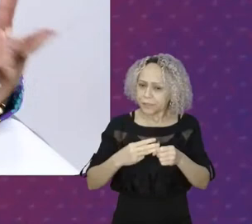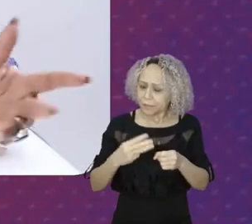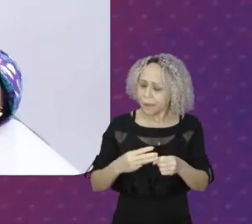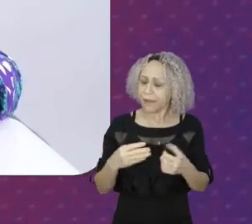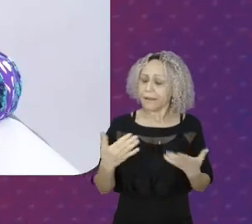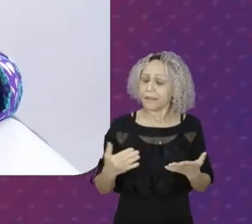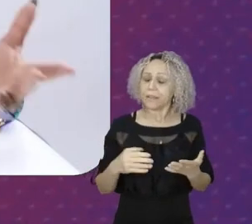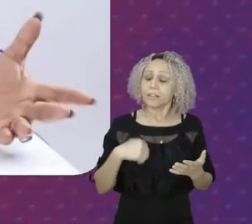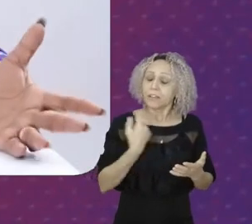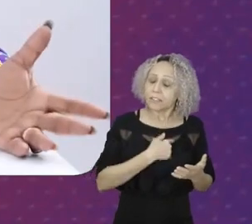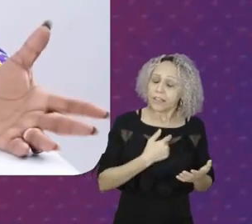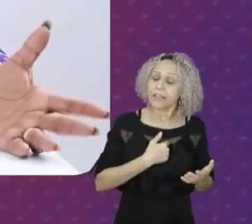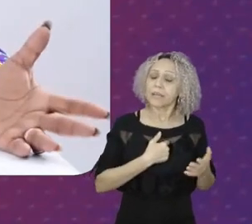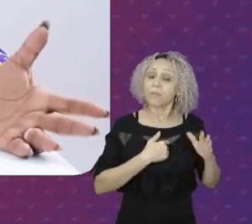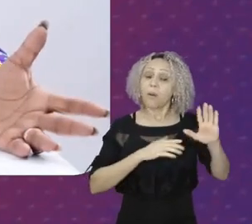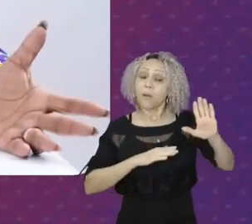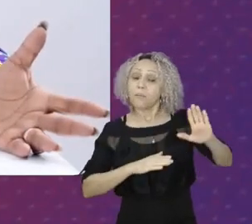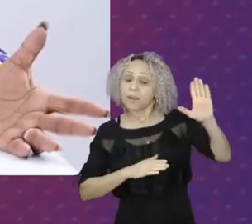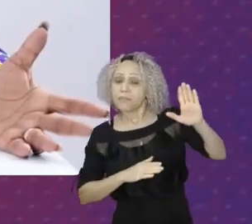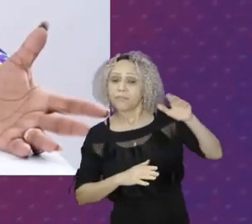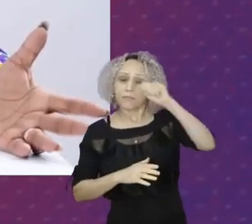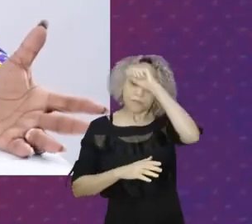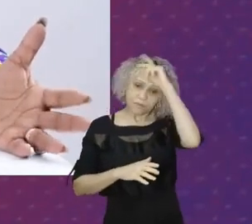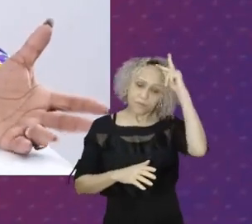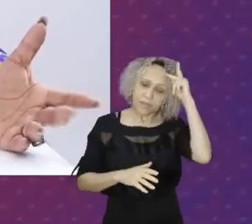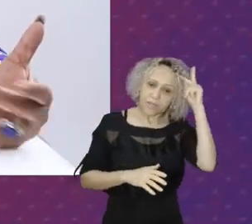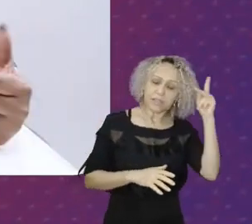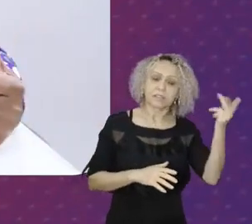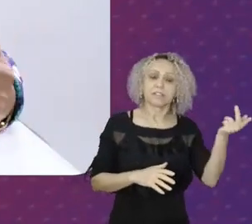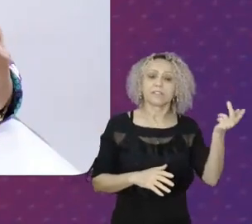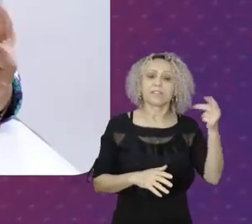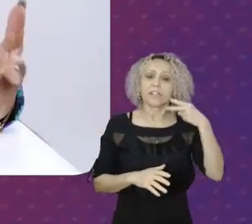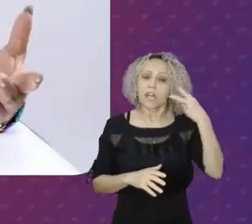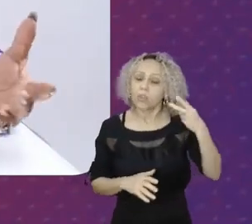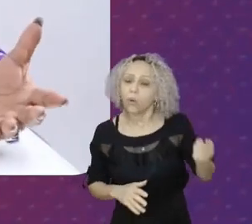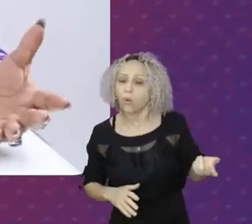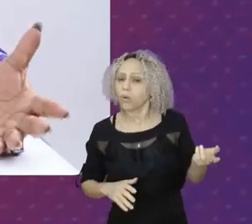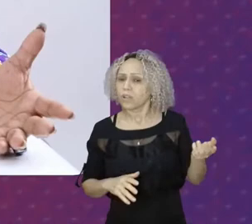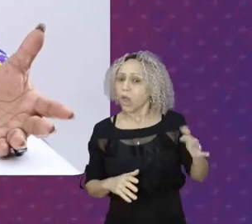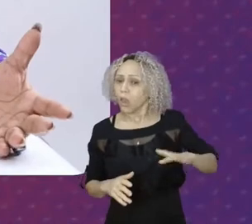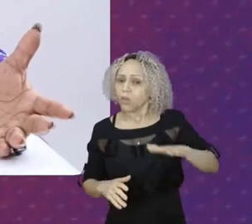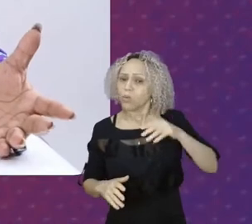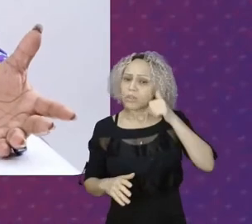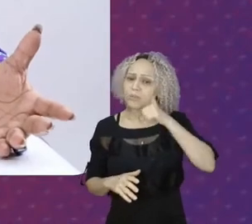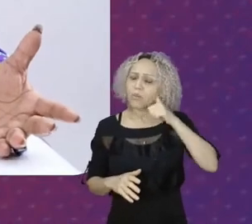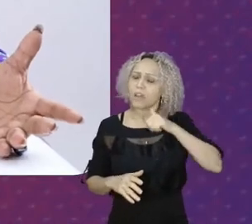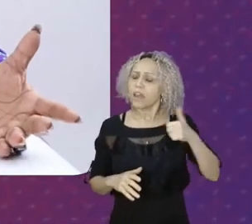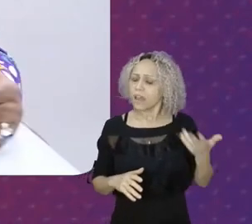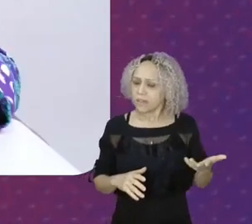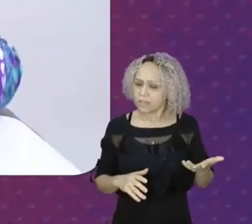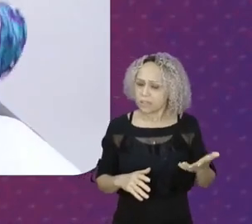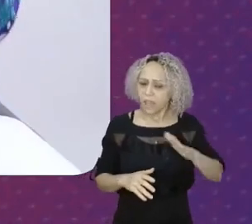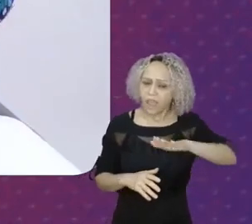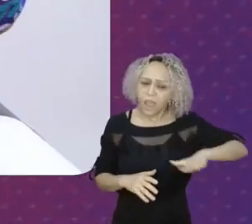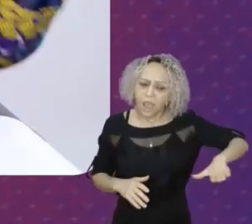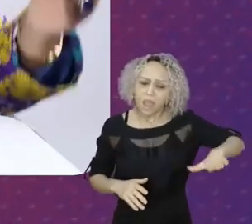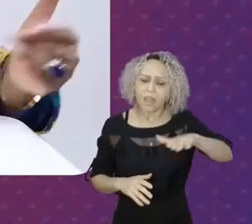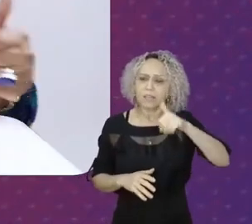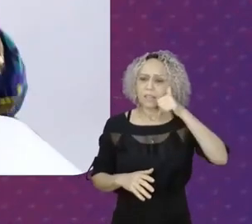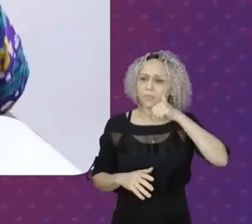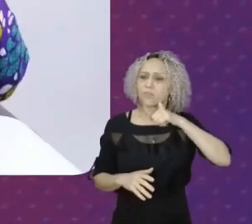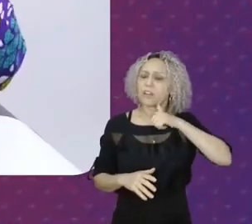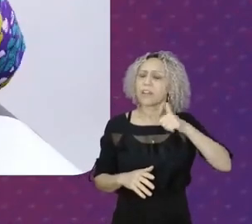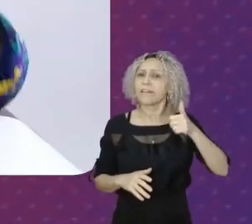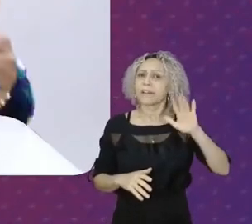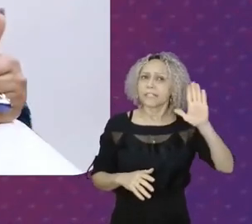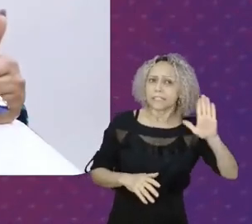negras, mulheres, e, enfim. Agora, essas mulheres, elas precisam estar em contato com o